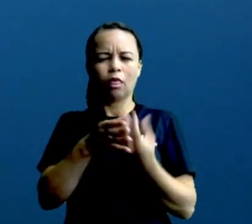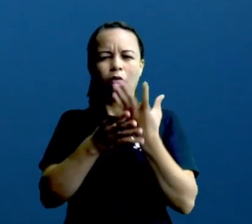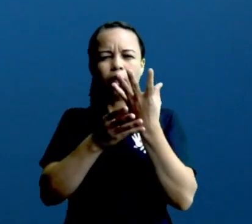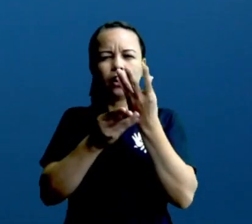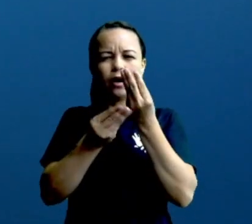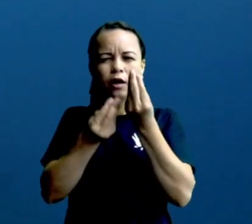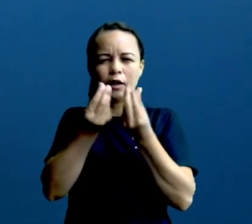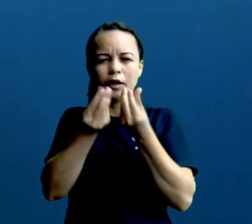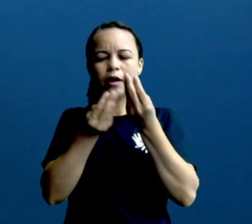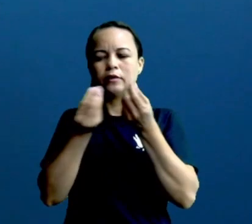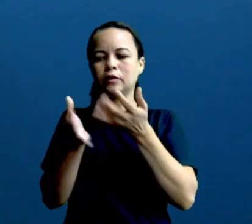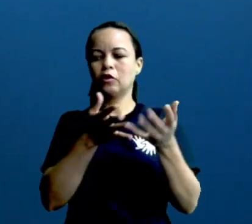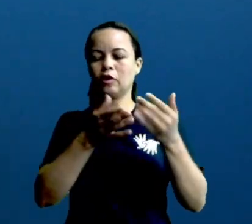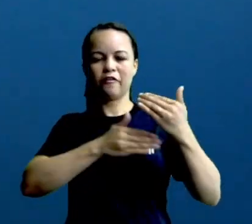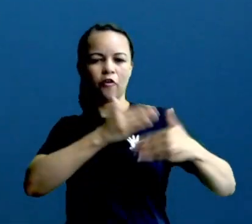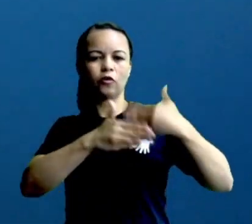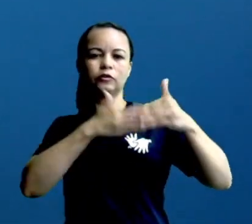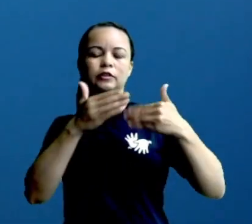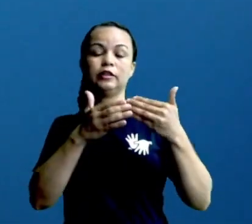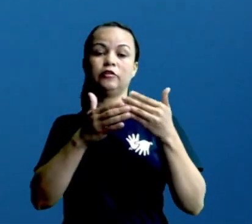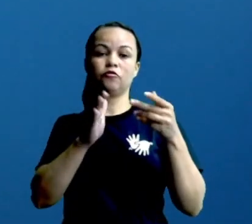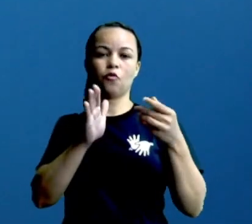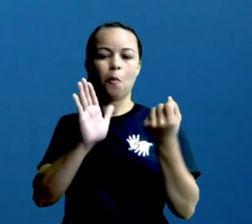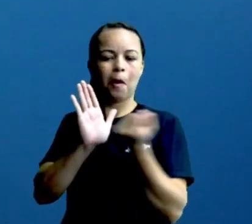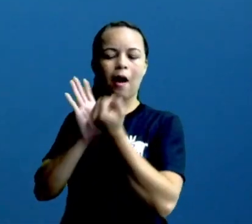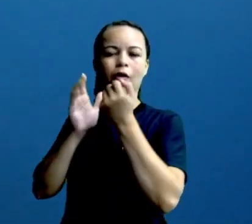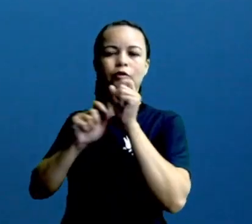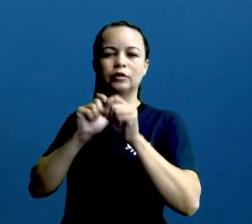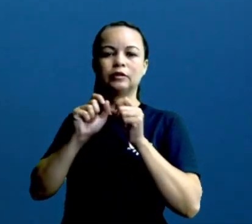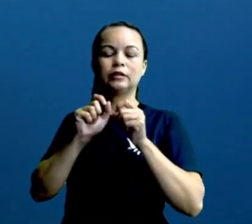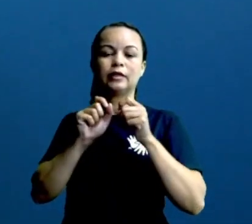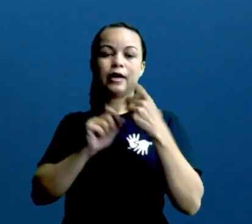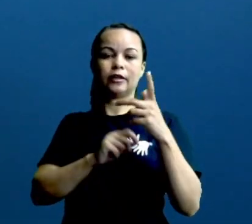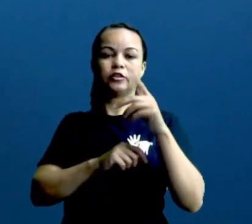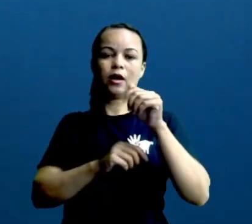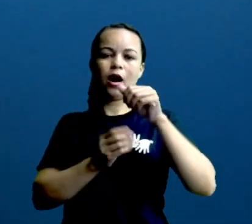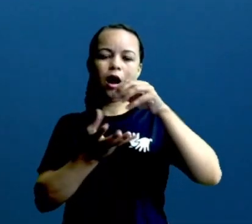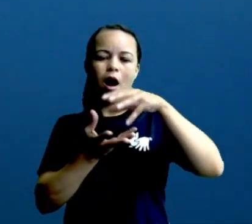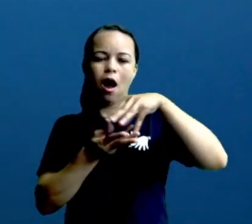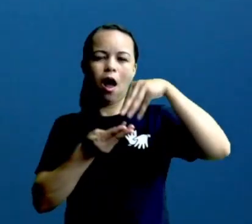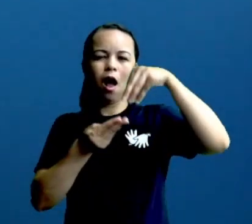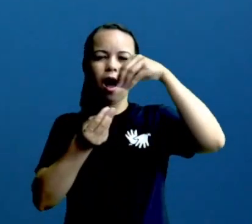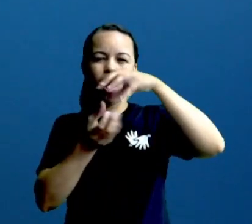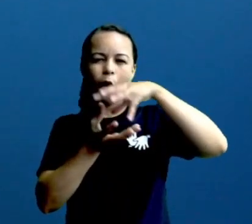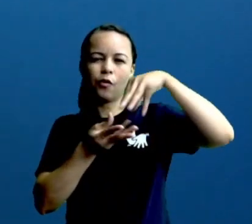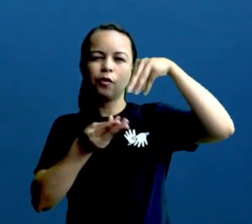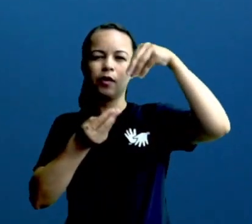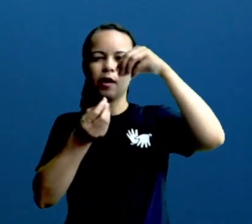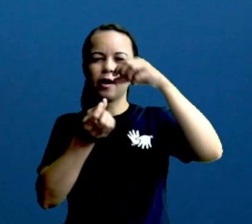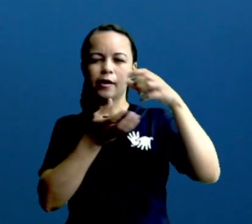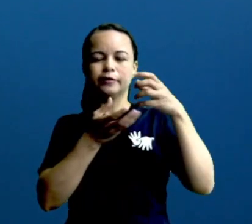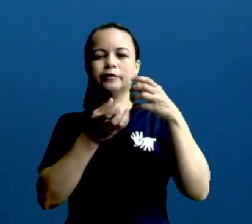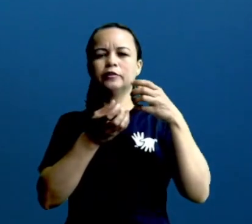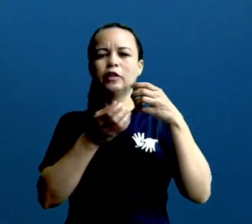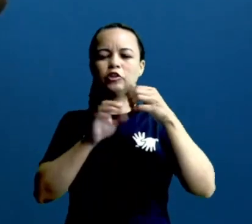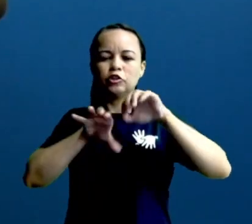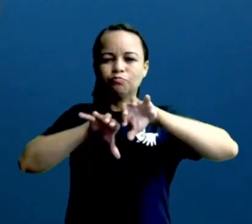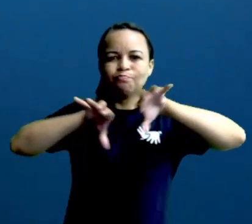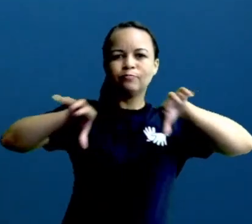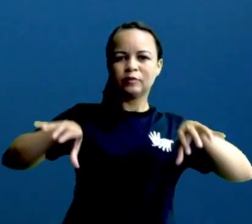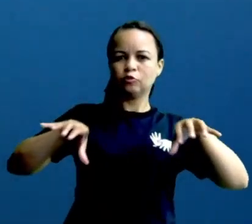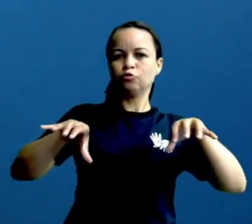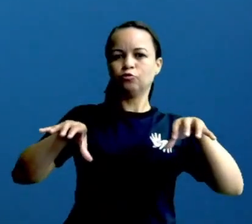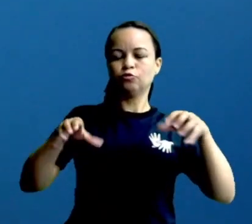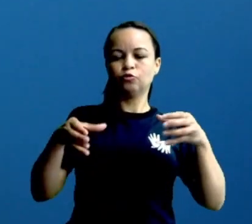grande estrutura evolutiva que vai fazer com que as algas deixem de estar junto dos vegetais?